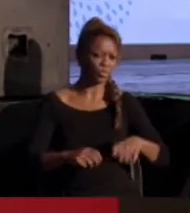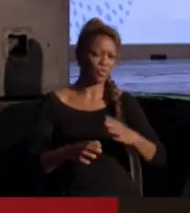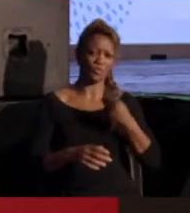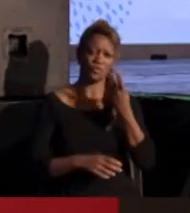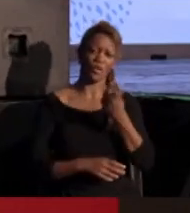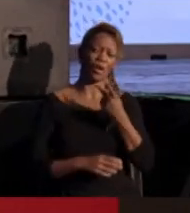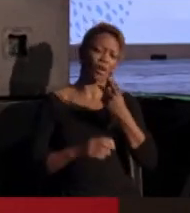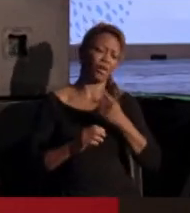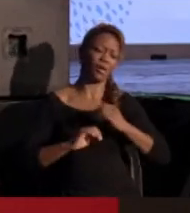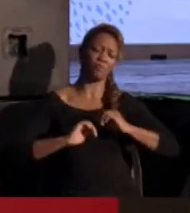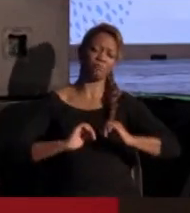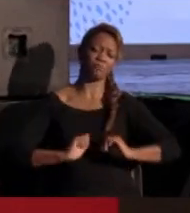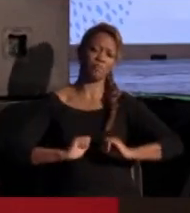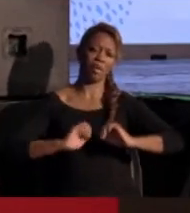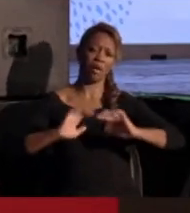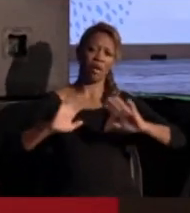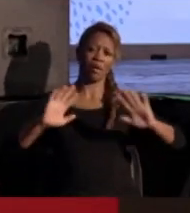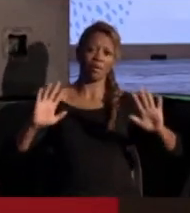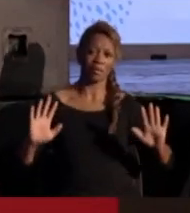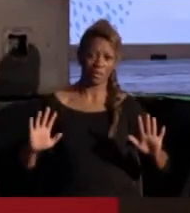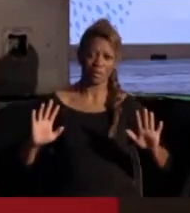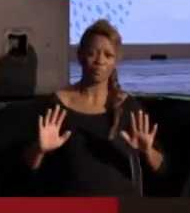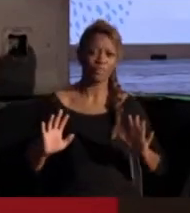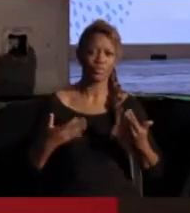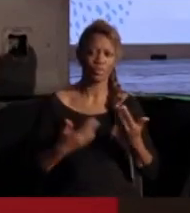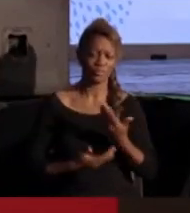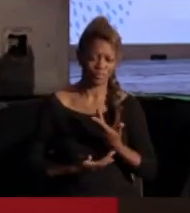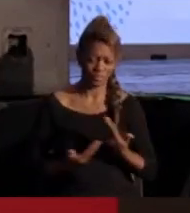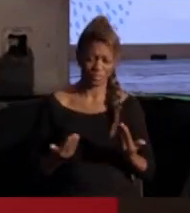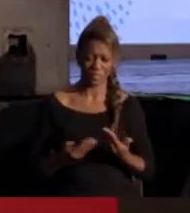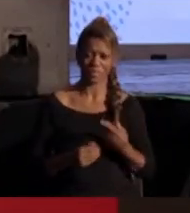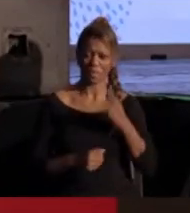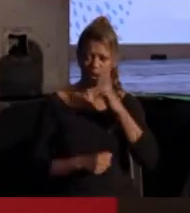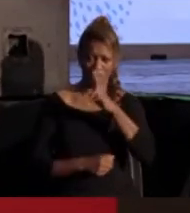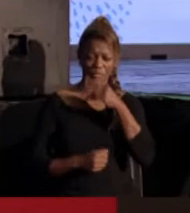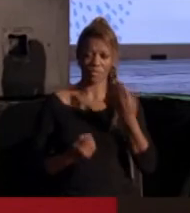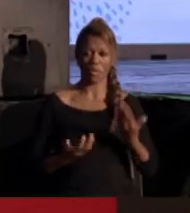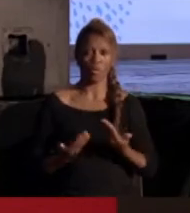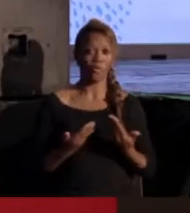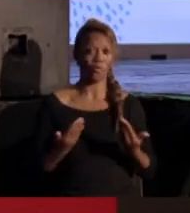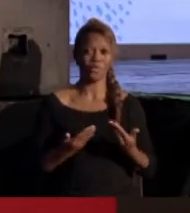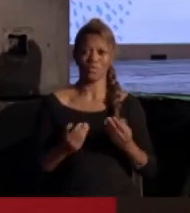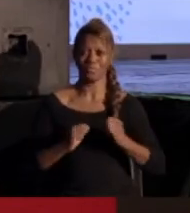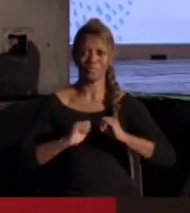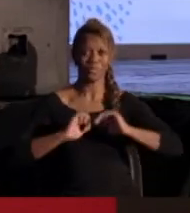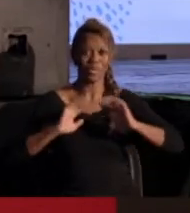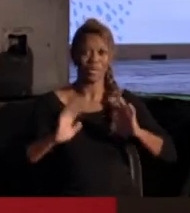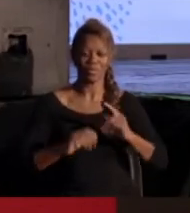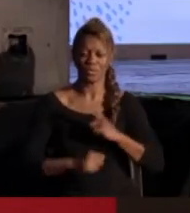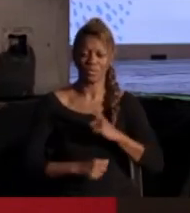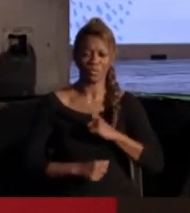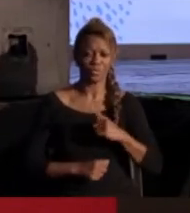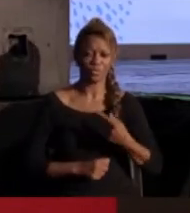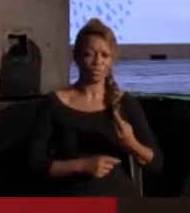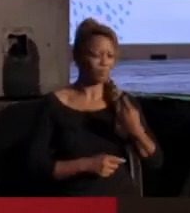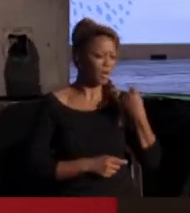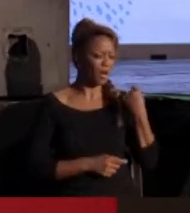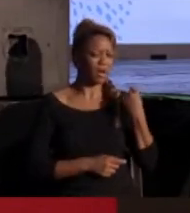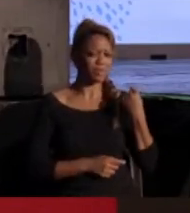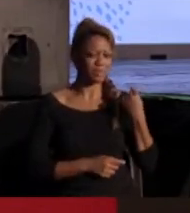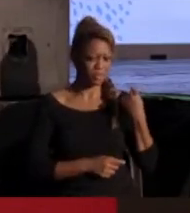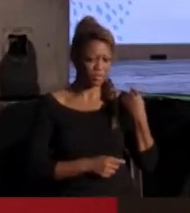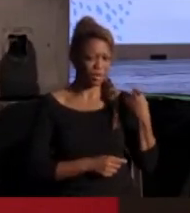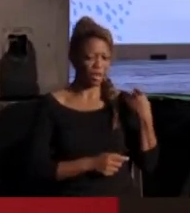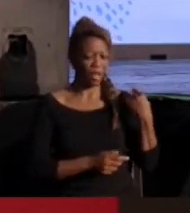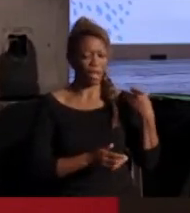fala, com a qual eu não estava acostumado. Eu lembro disso também, quer dizer, hoje eu tenho claro que eu havia introjetado toda a repressão